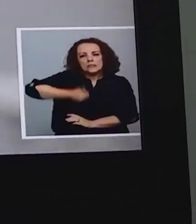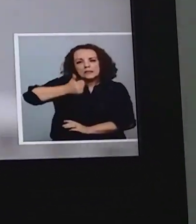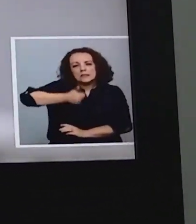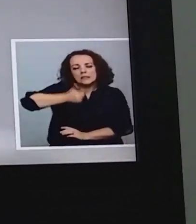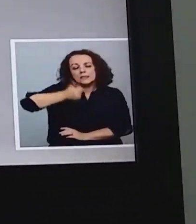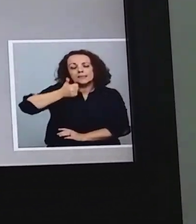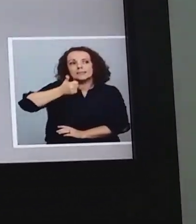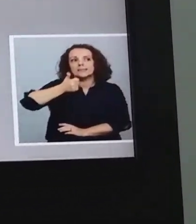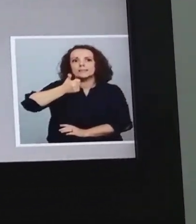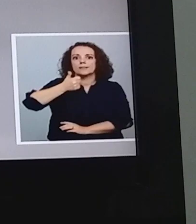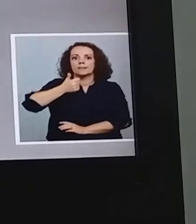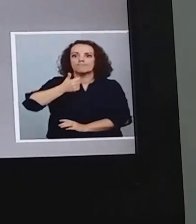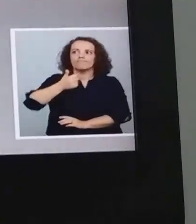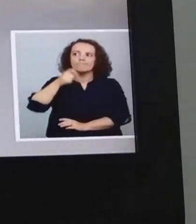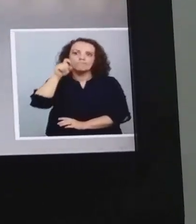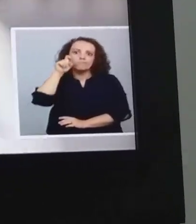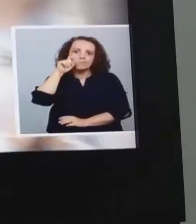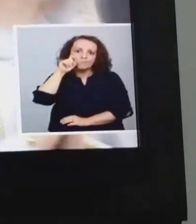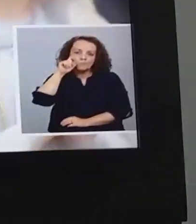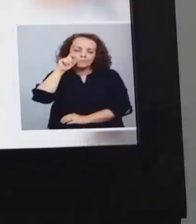pela salvaguarda